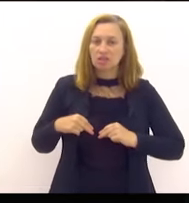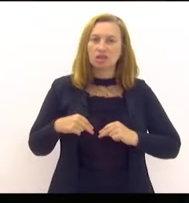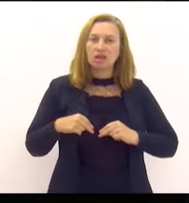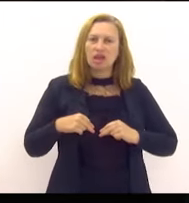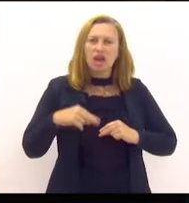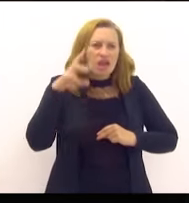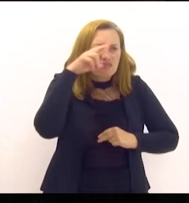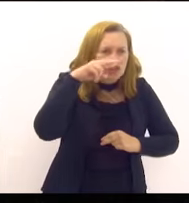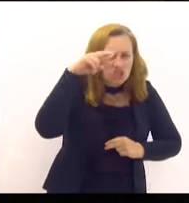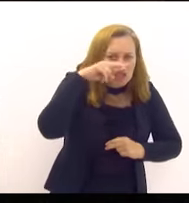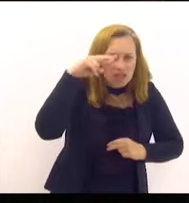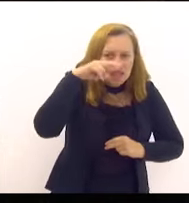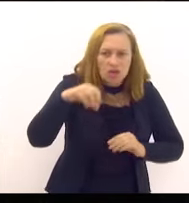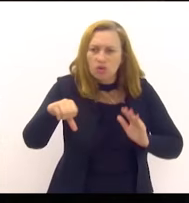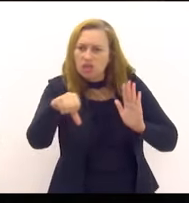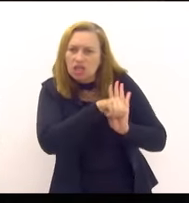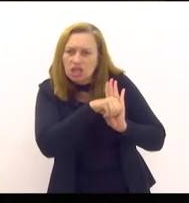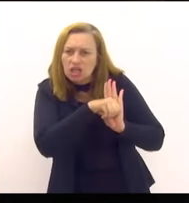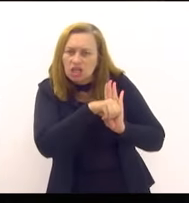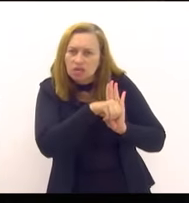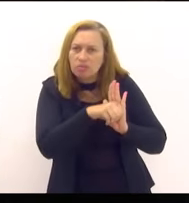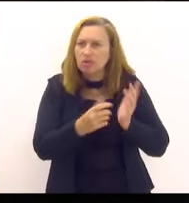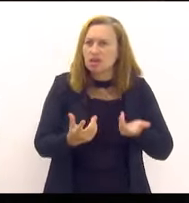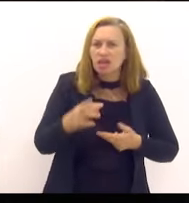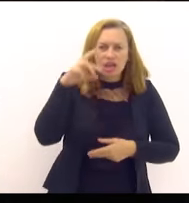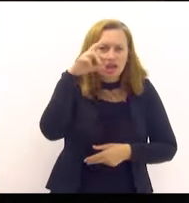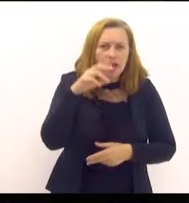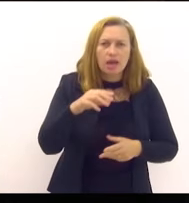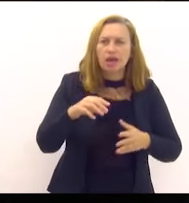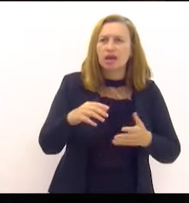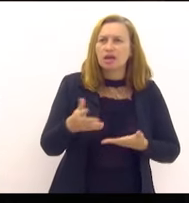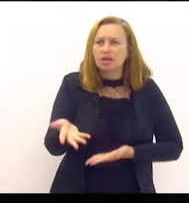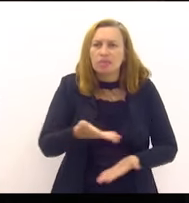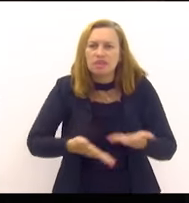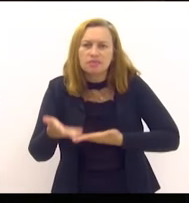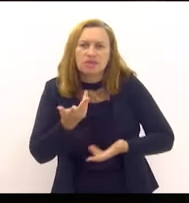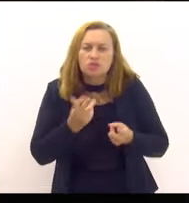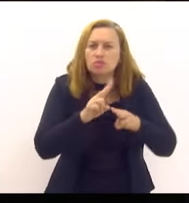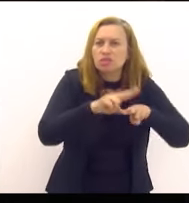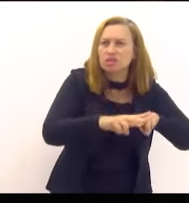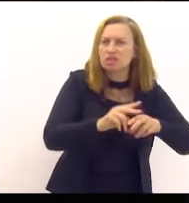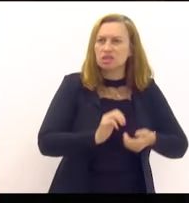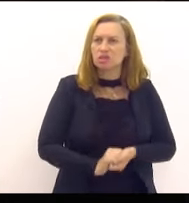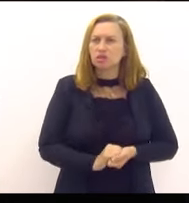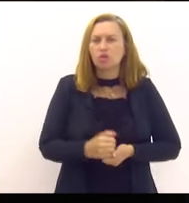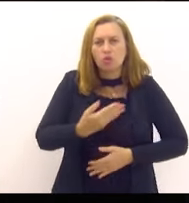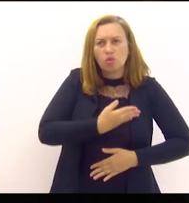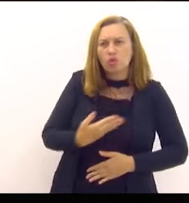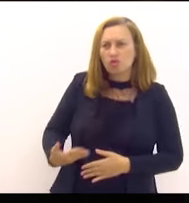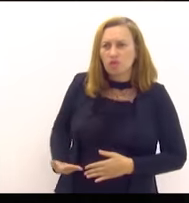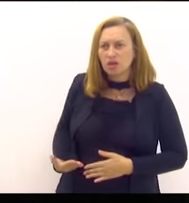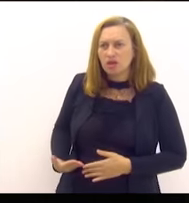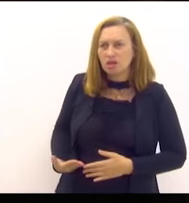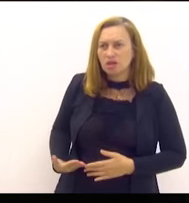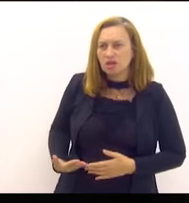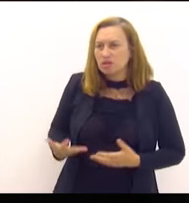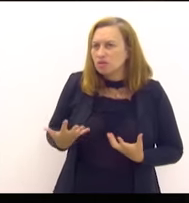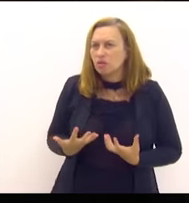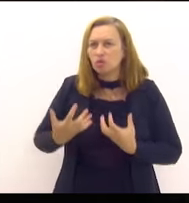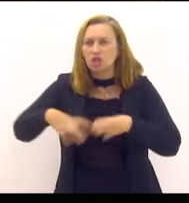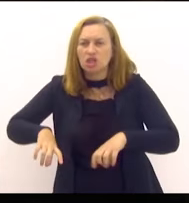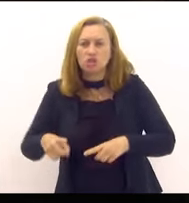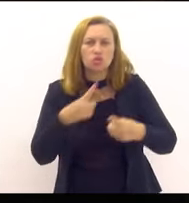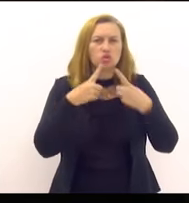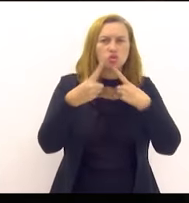desvendados? É participação em investigações? É participação em prisões? O governo se recusou a enfrentar esse debate